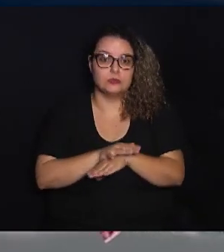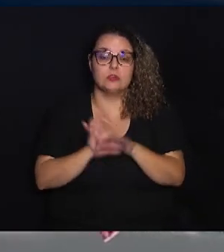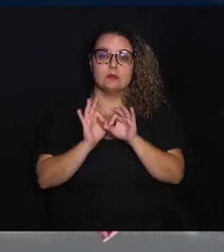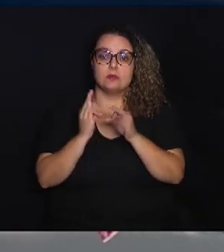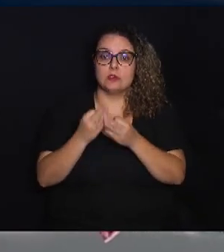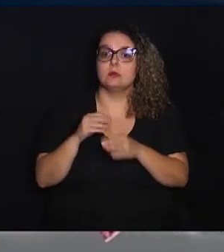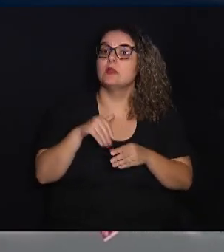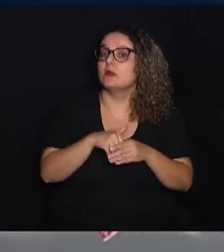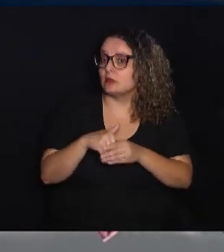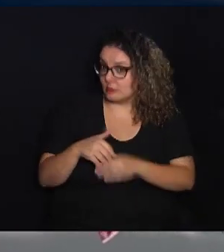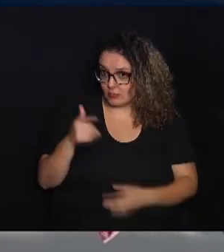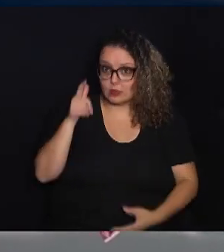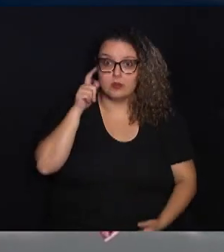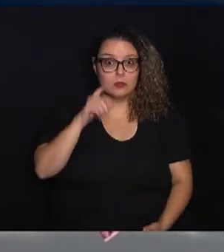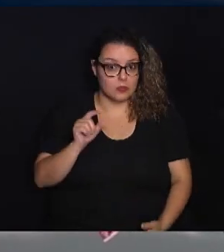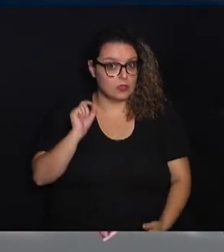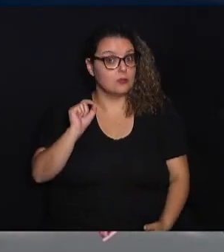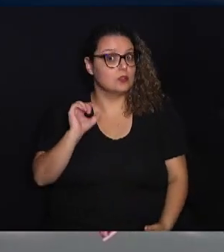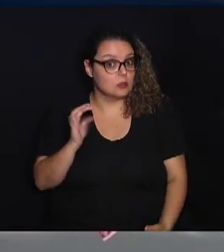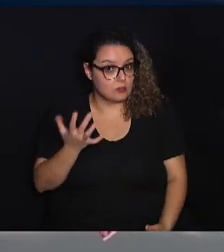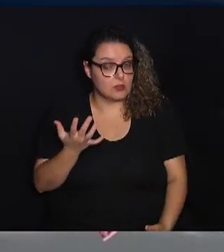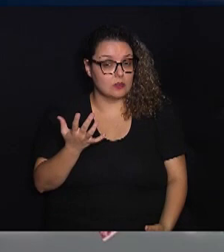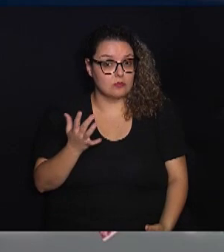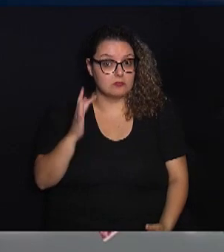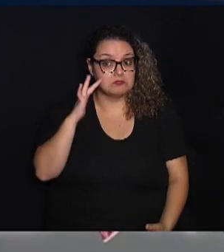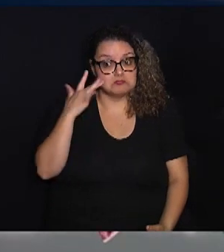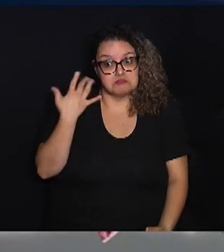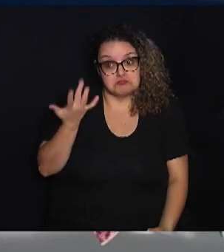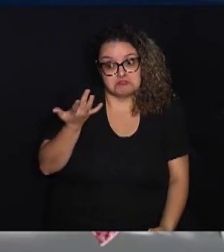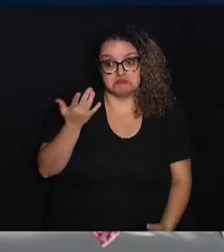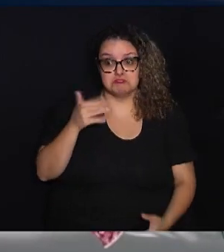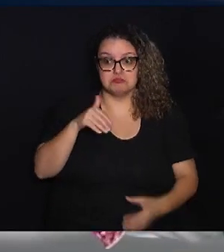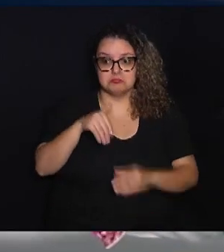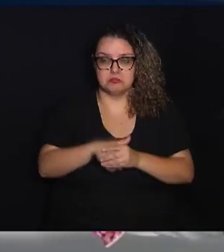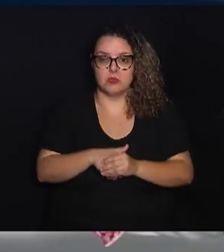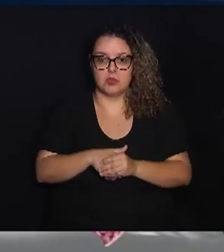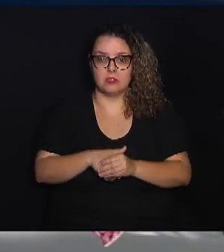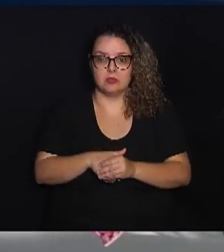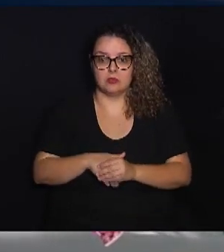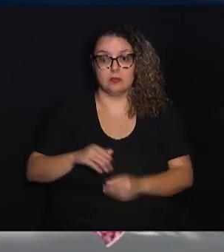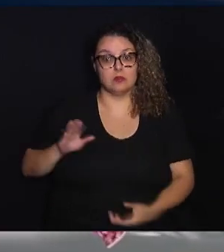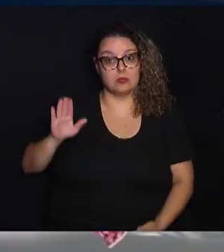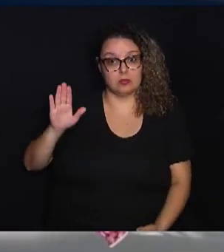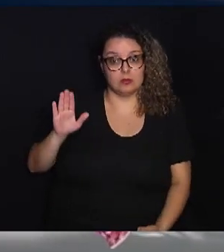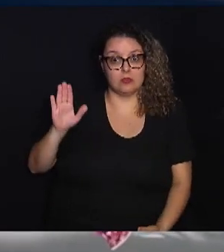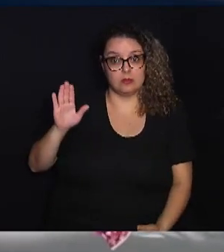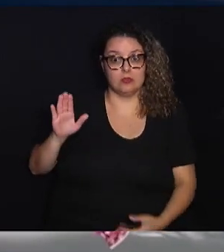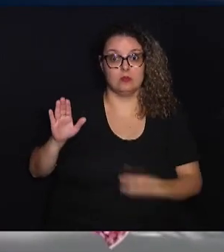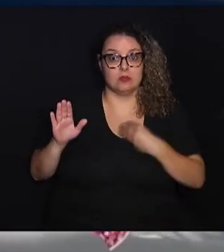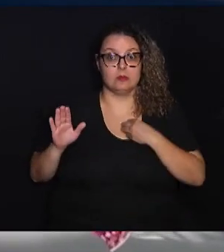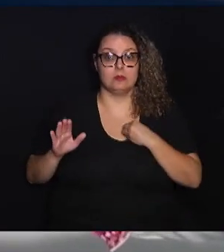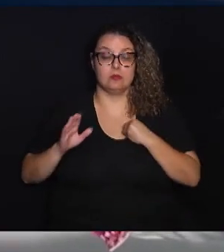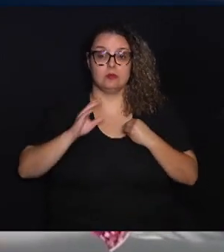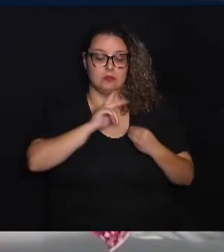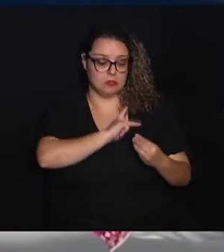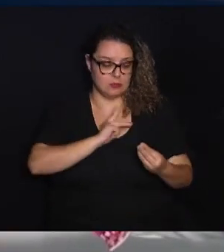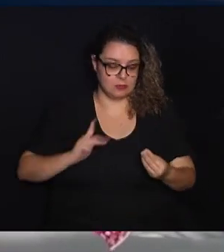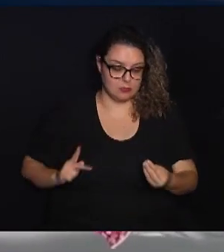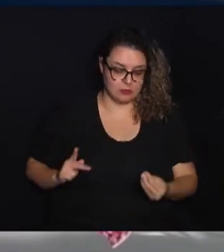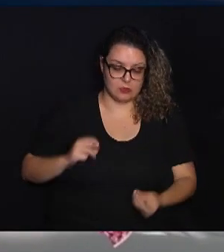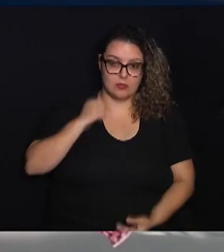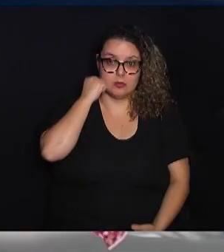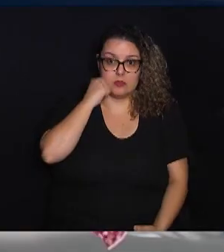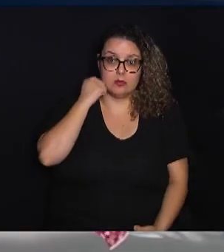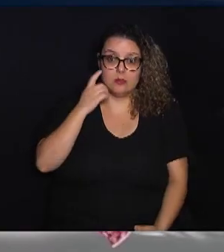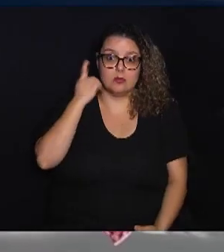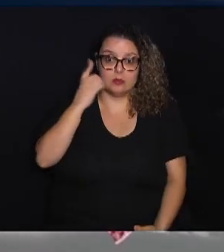E aí, o que aconteceu? Não sabia se eu estava votando no candidato a presidente ou senador, governador